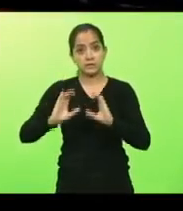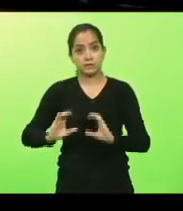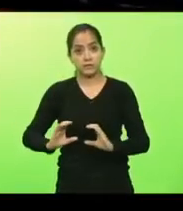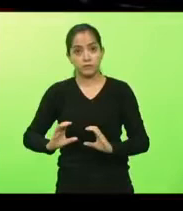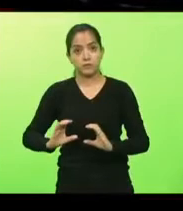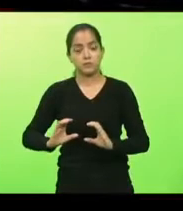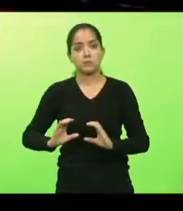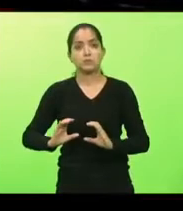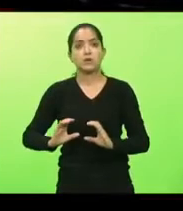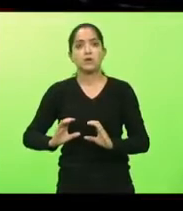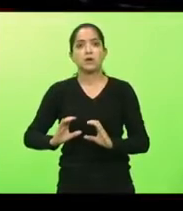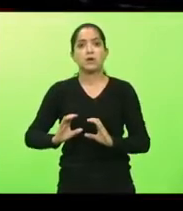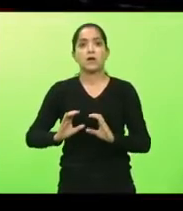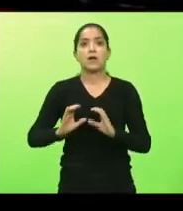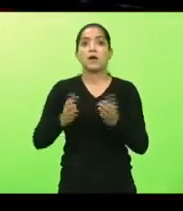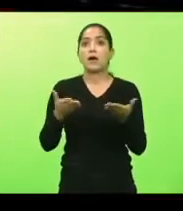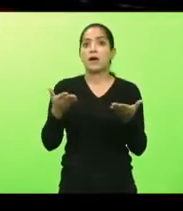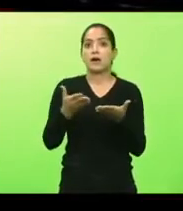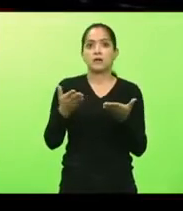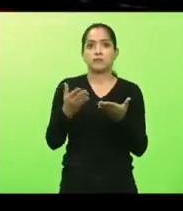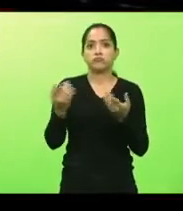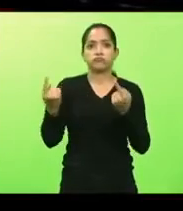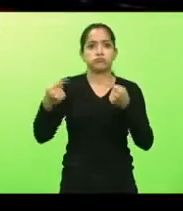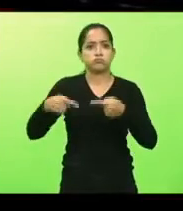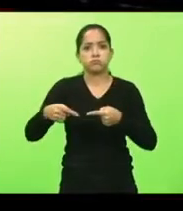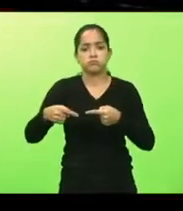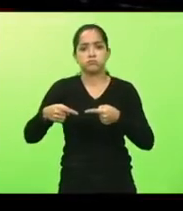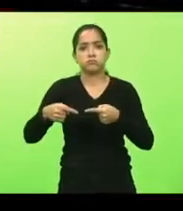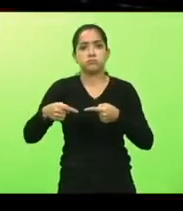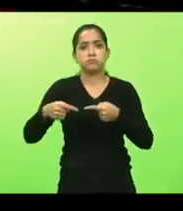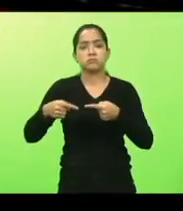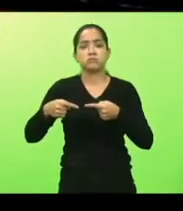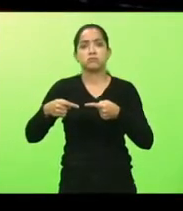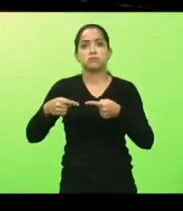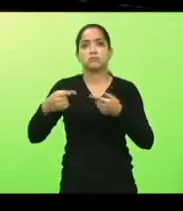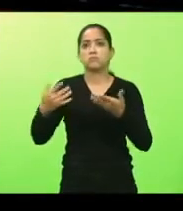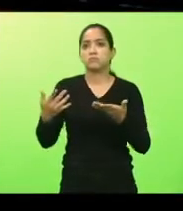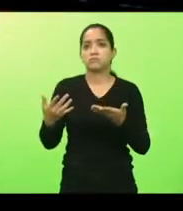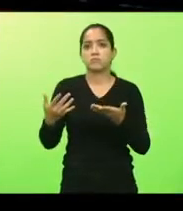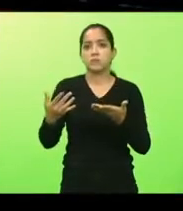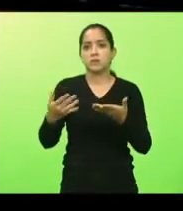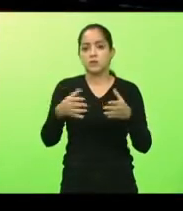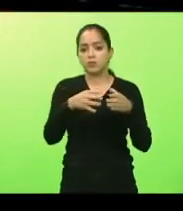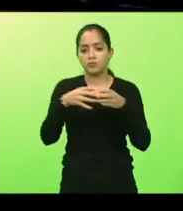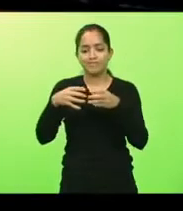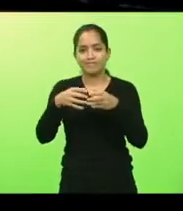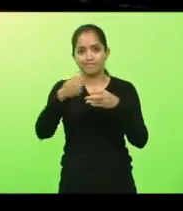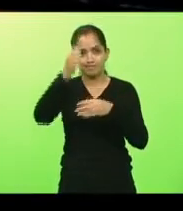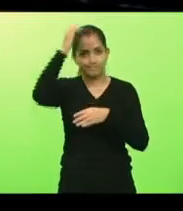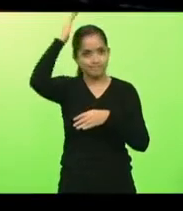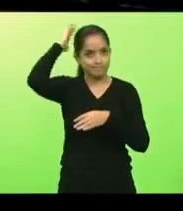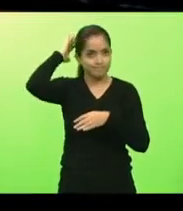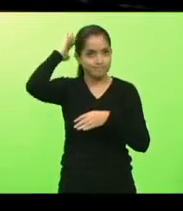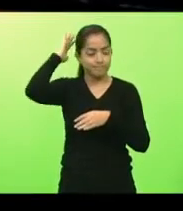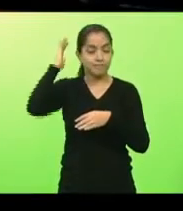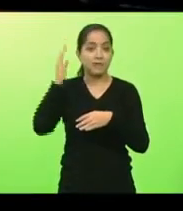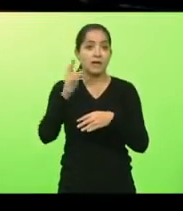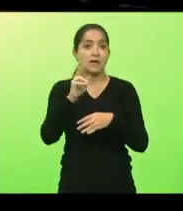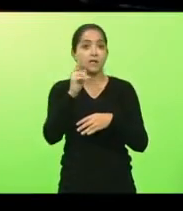gente não vê enfrentamento do comando da Polícia Militar e nem do comando do Corpo de Bombeiros. A gente